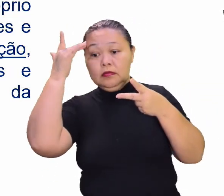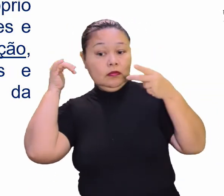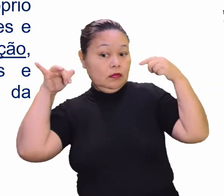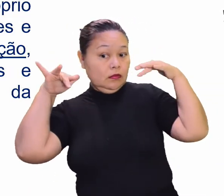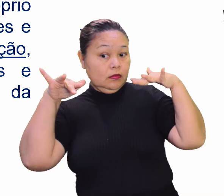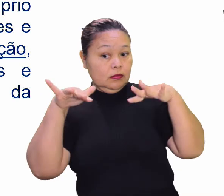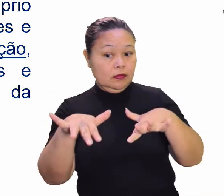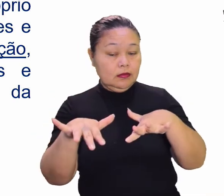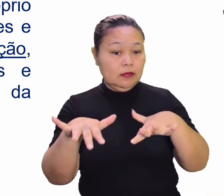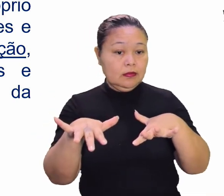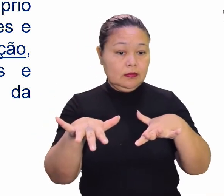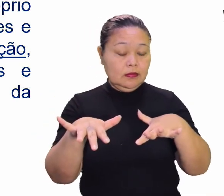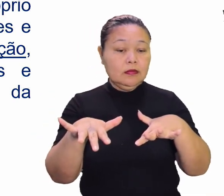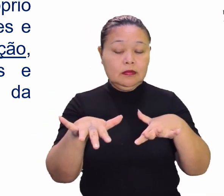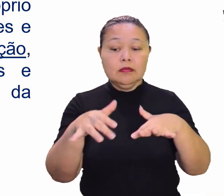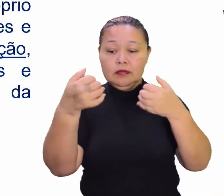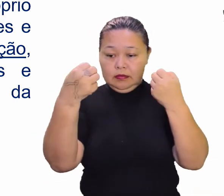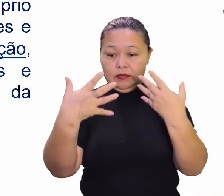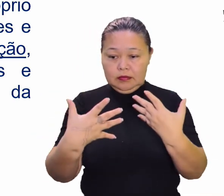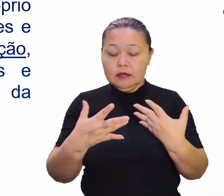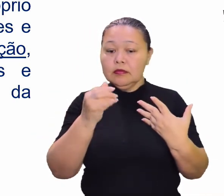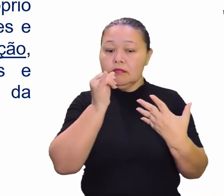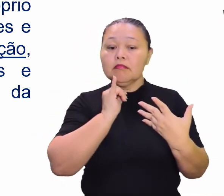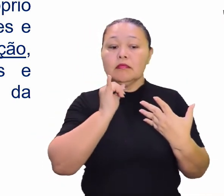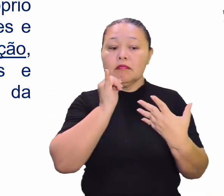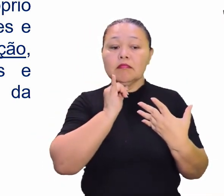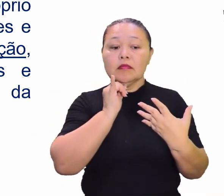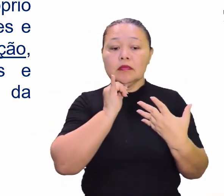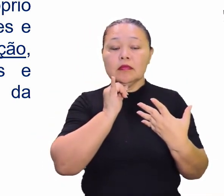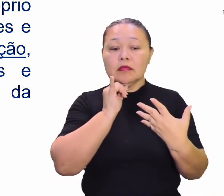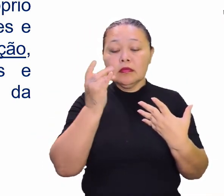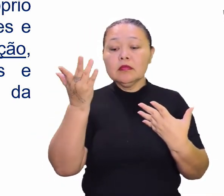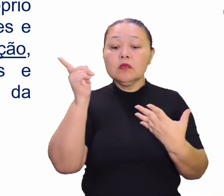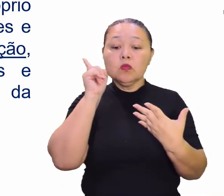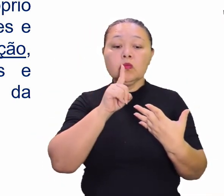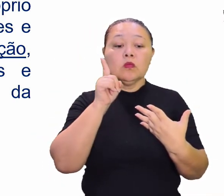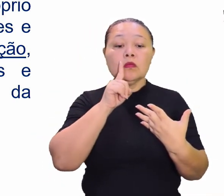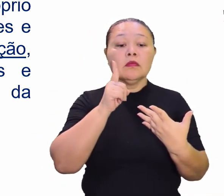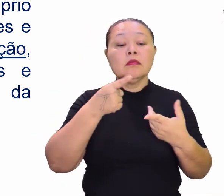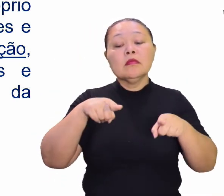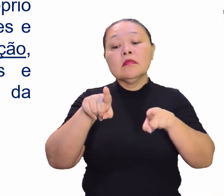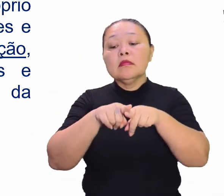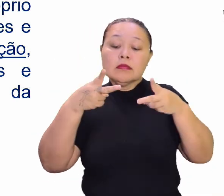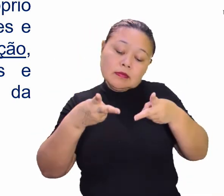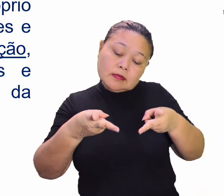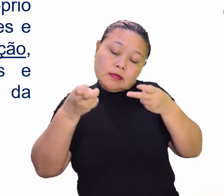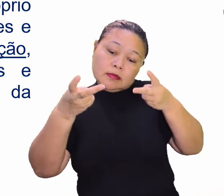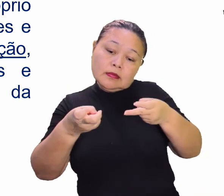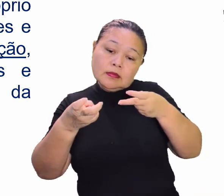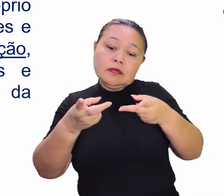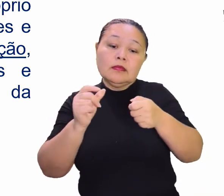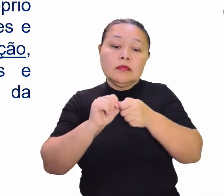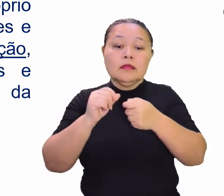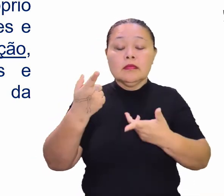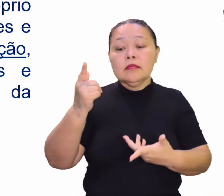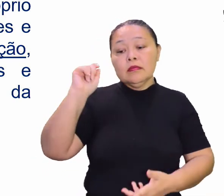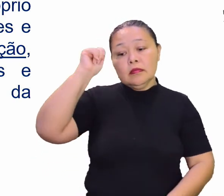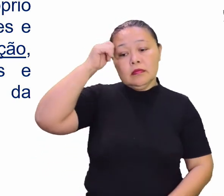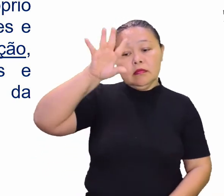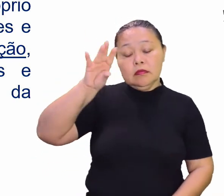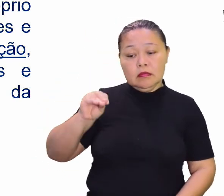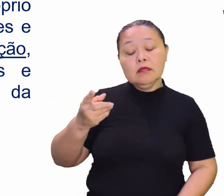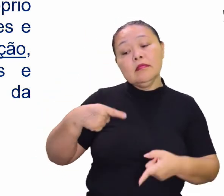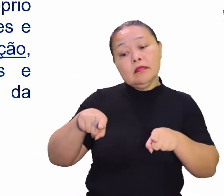de povoamento, que explicamos e demos exemplo dos Estados Unidos, e de exploração, África